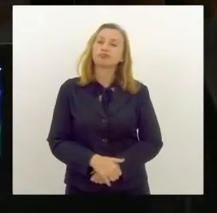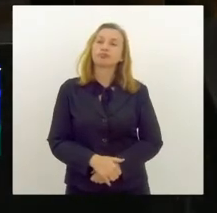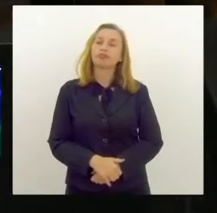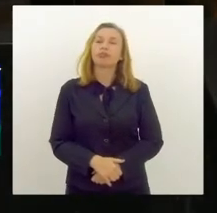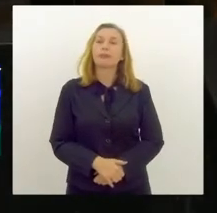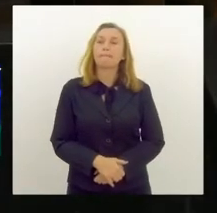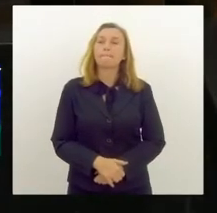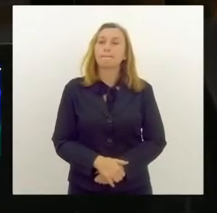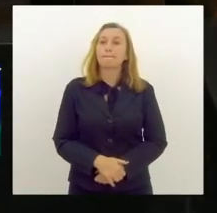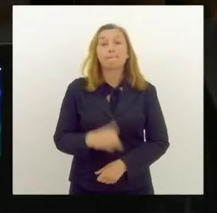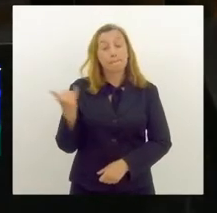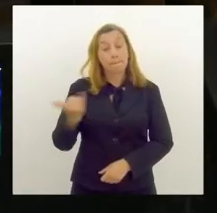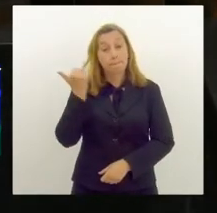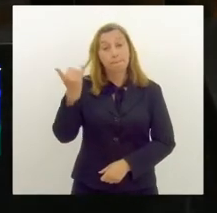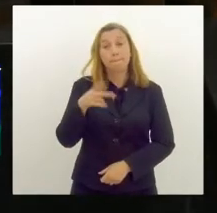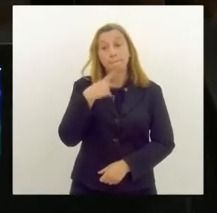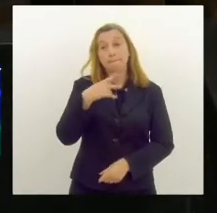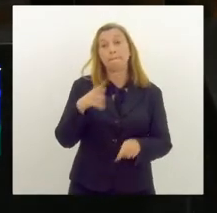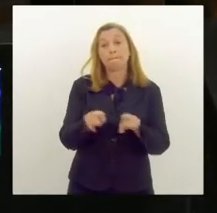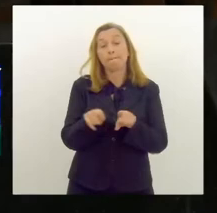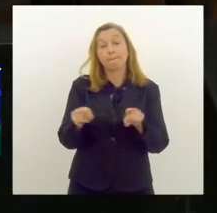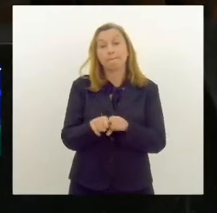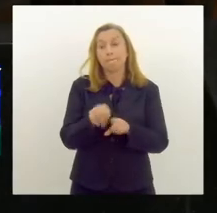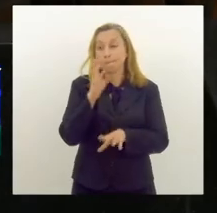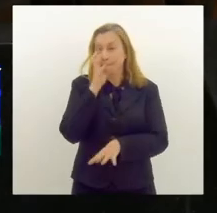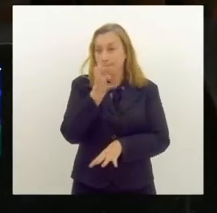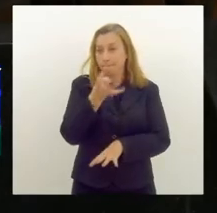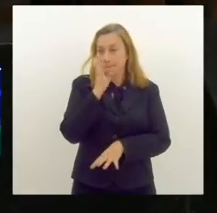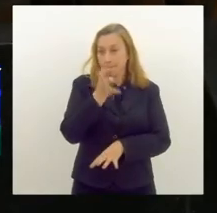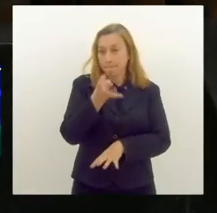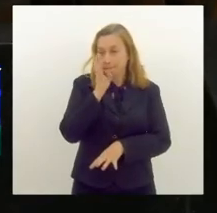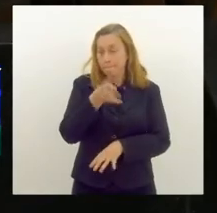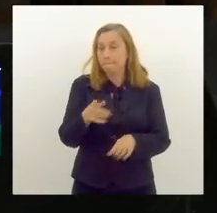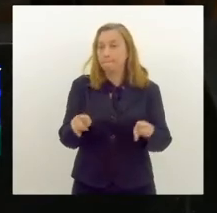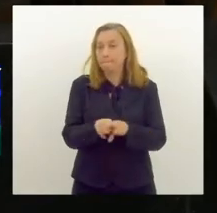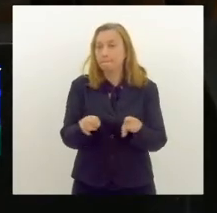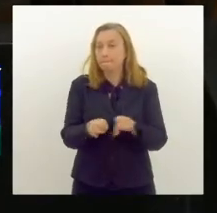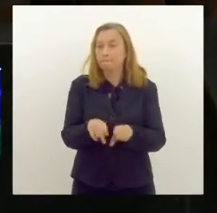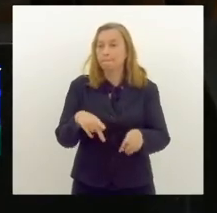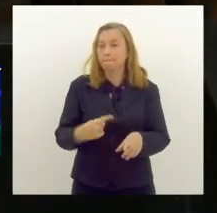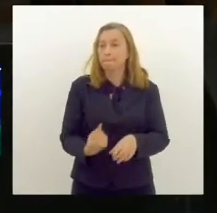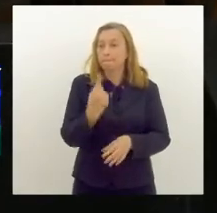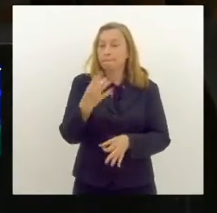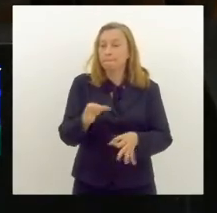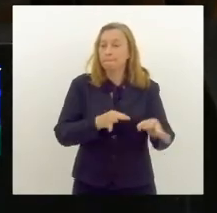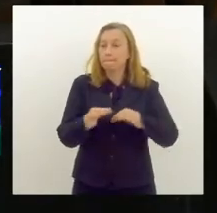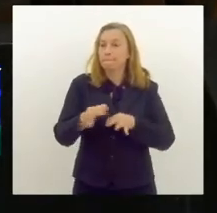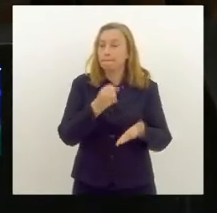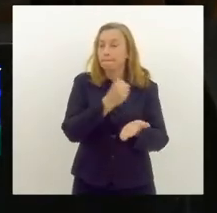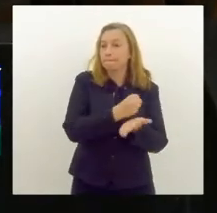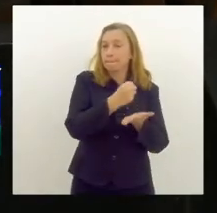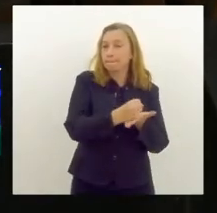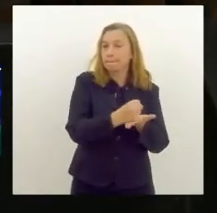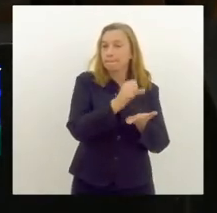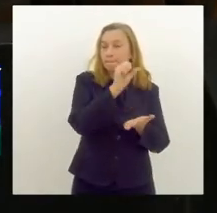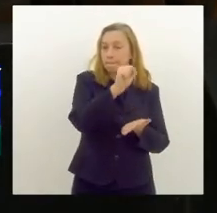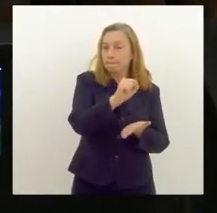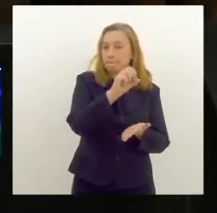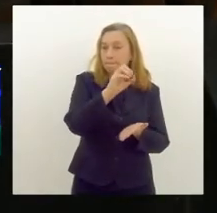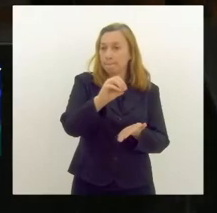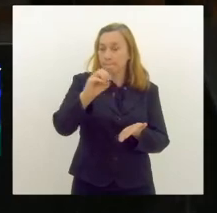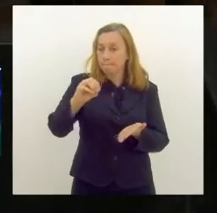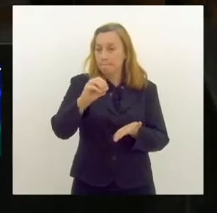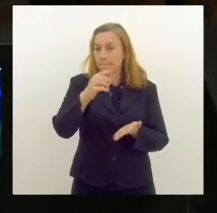aí, importante dizer também que as denúncias afirmam que em um dos projetos seriam contratados